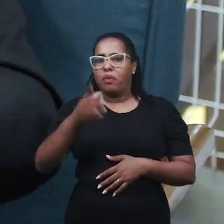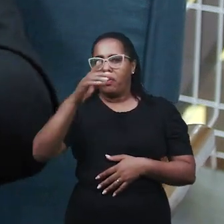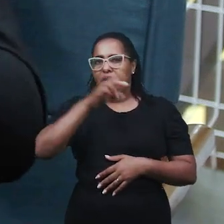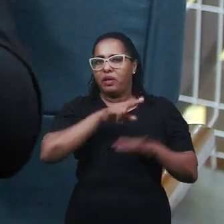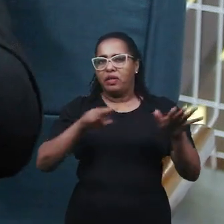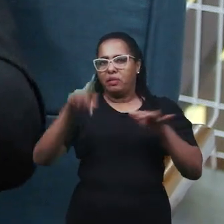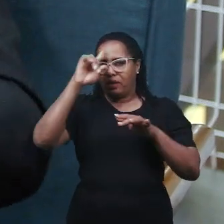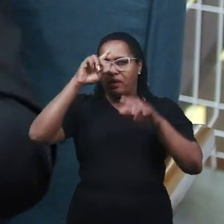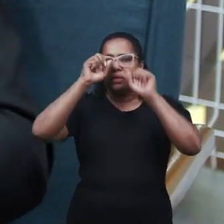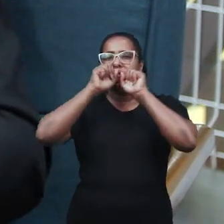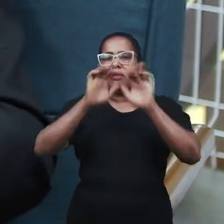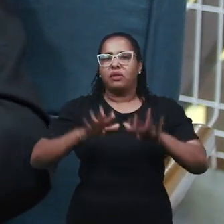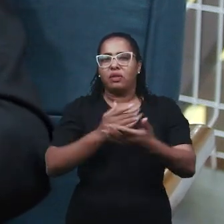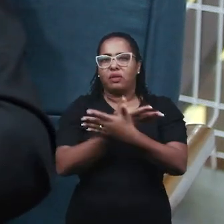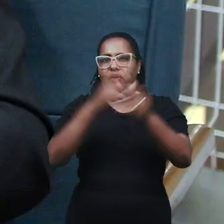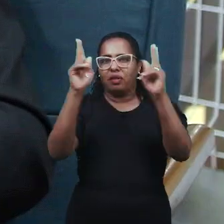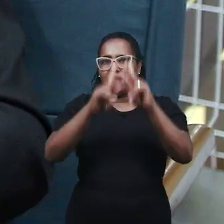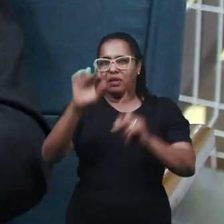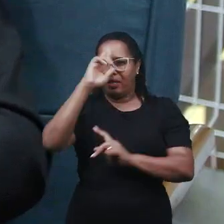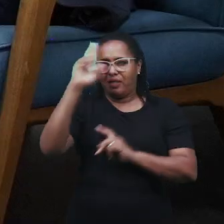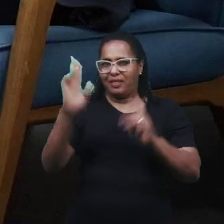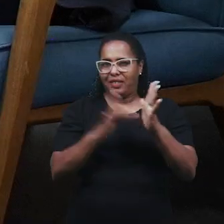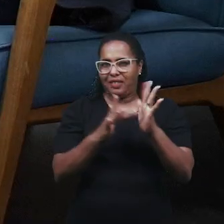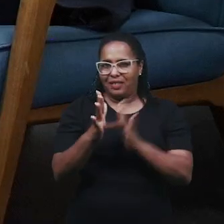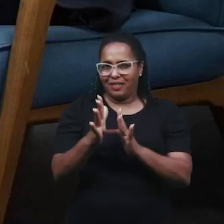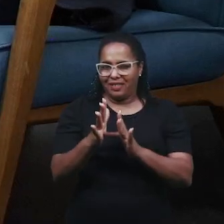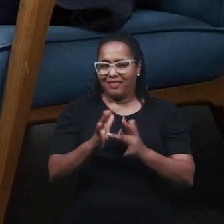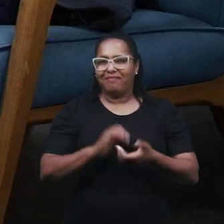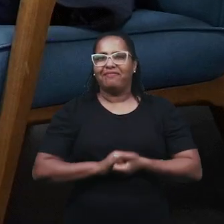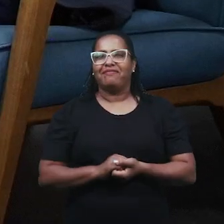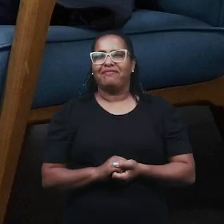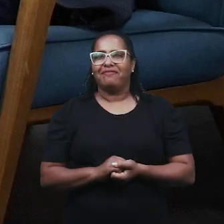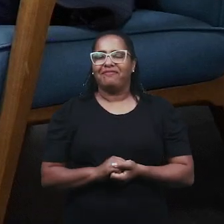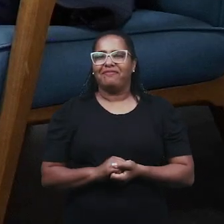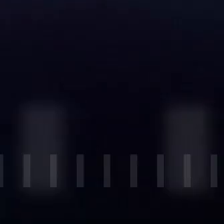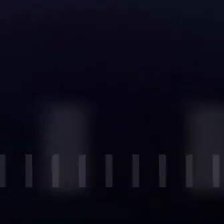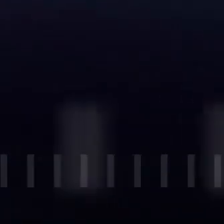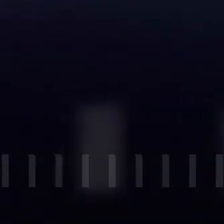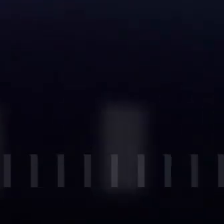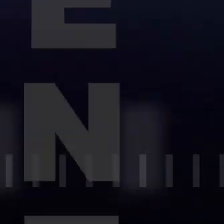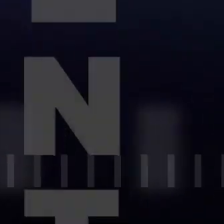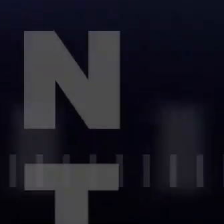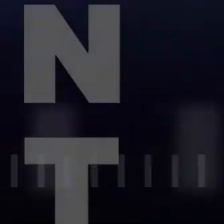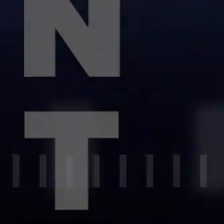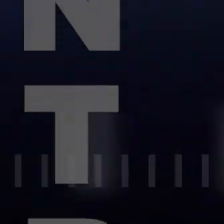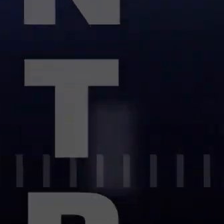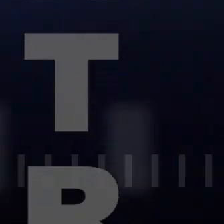Samir, tá bom? Uma boa semana, Deus abençoe a todos, a paz do Senhor Jesus.